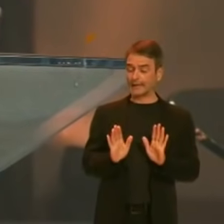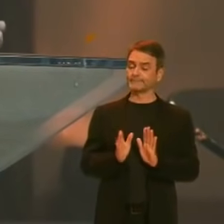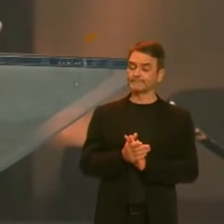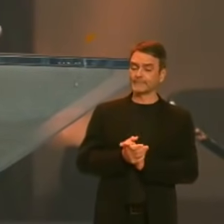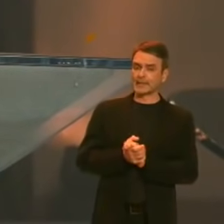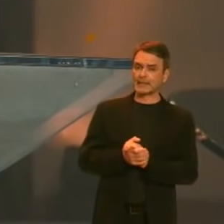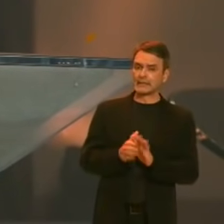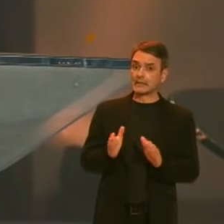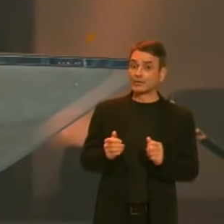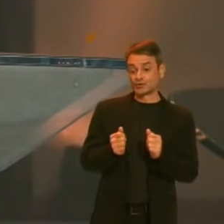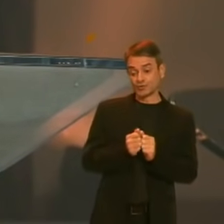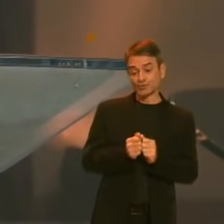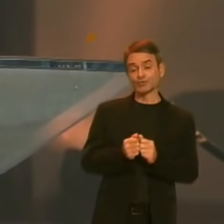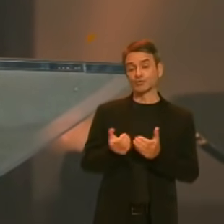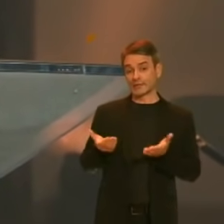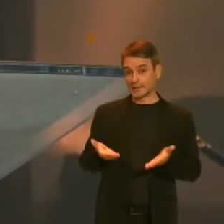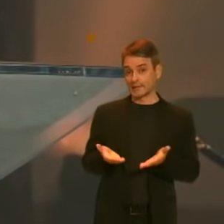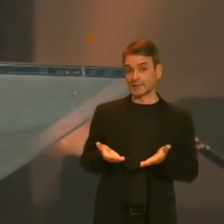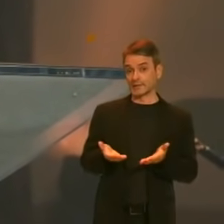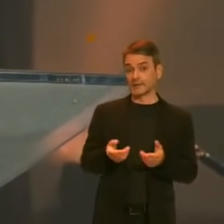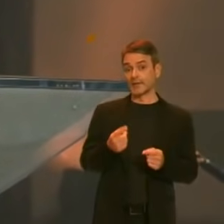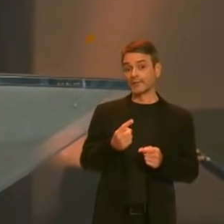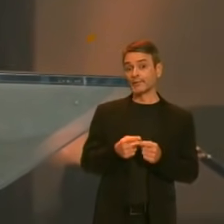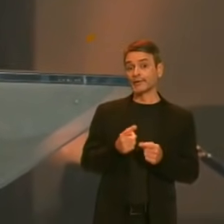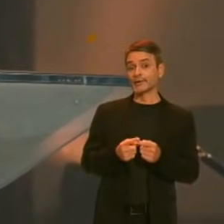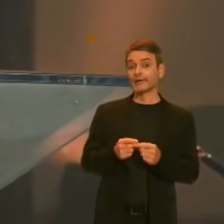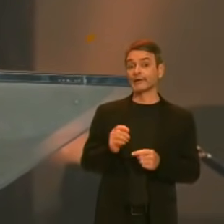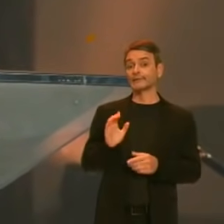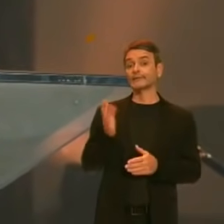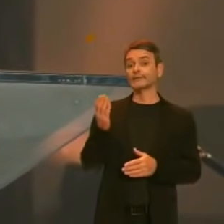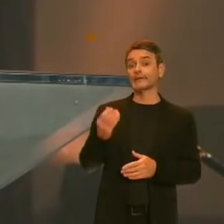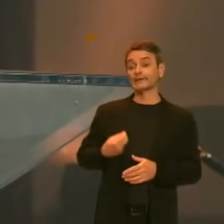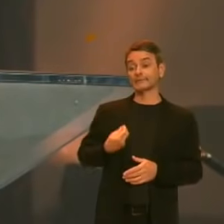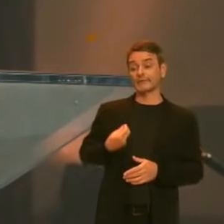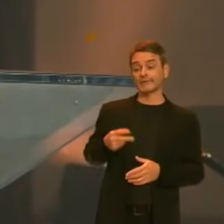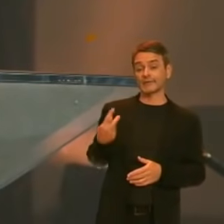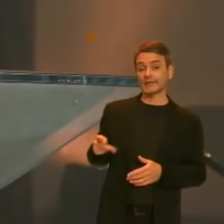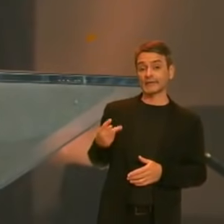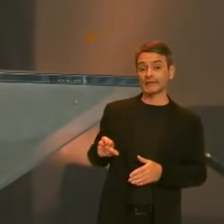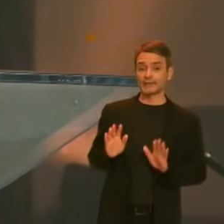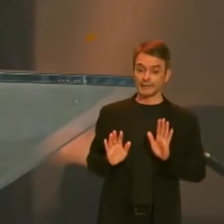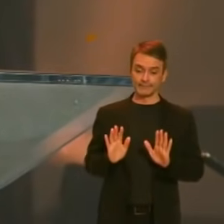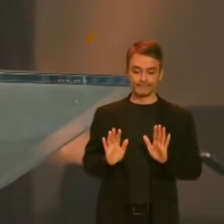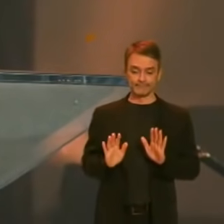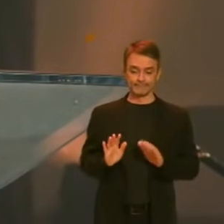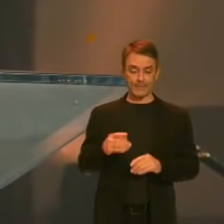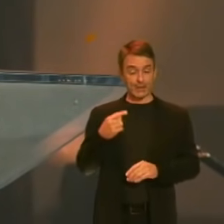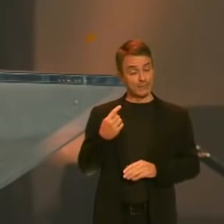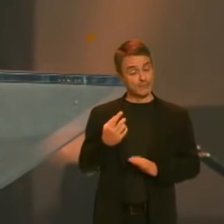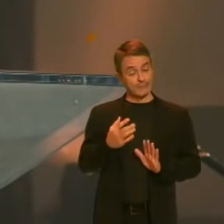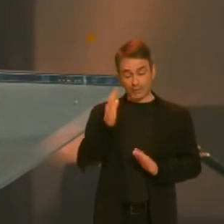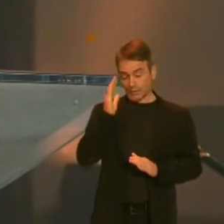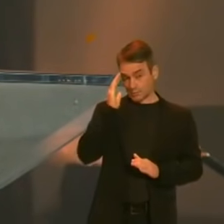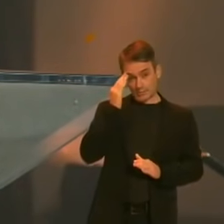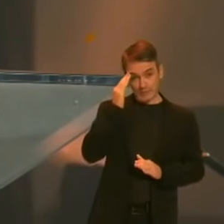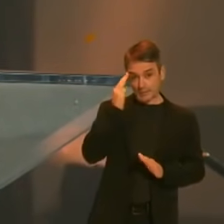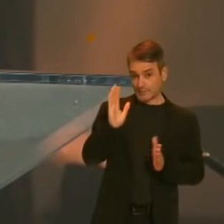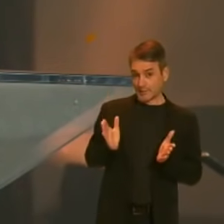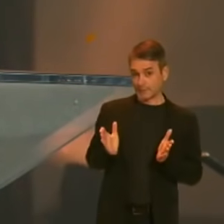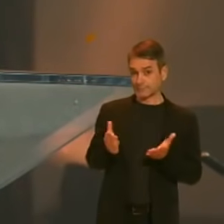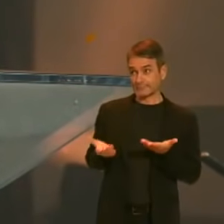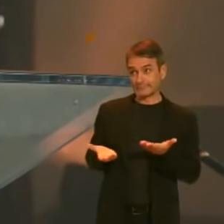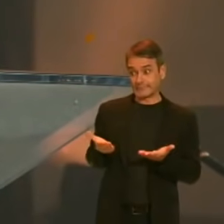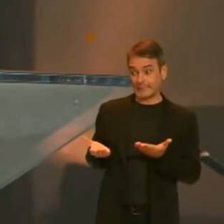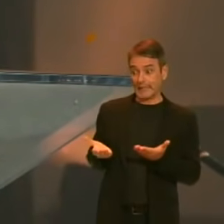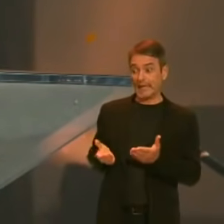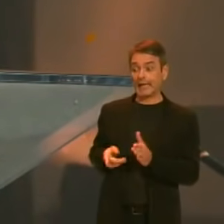estado conosco, e o que está acontecendo com ele? A gente não sabe exatamente qual é a situação, qual